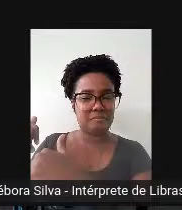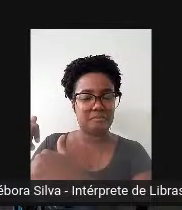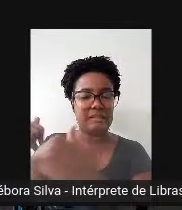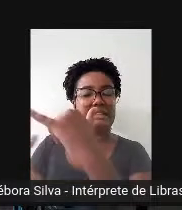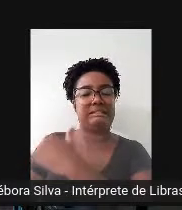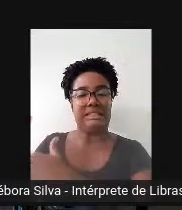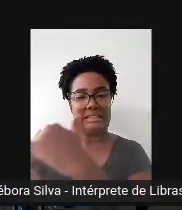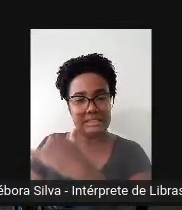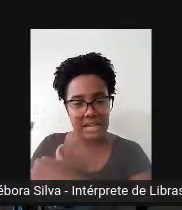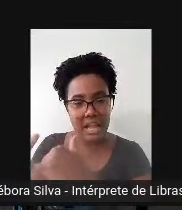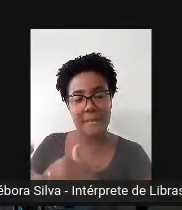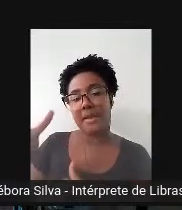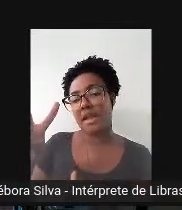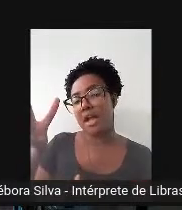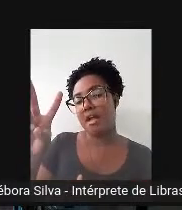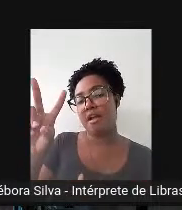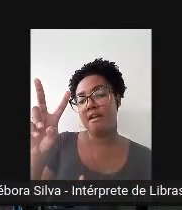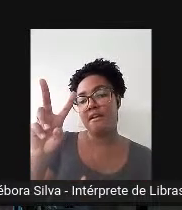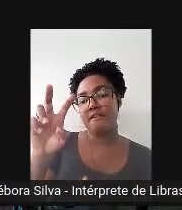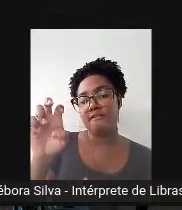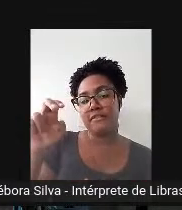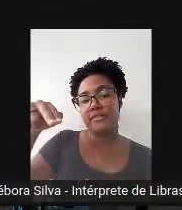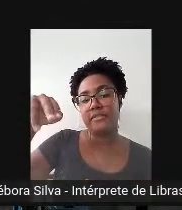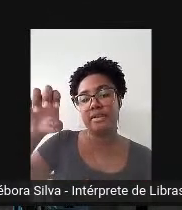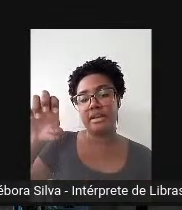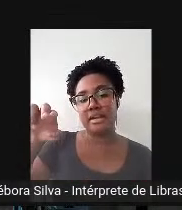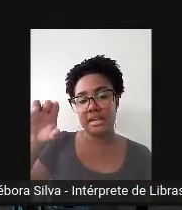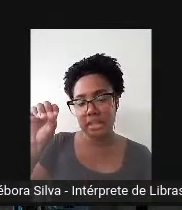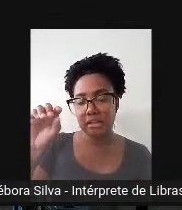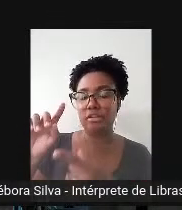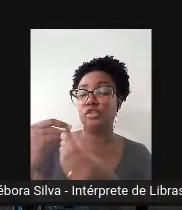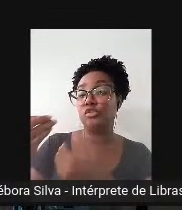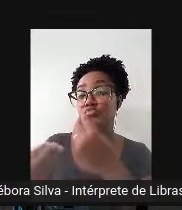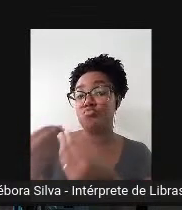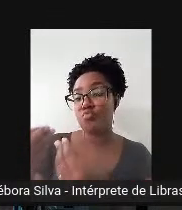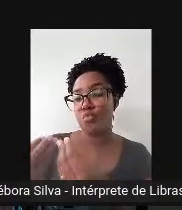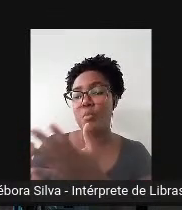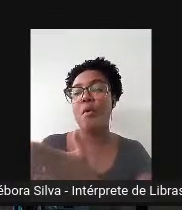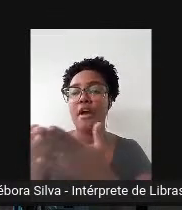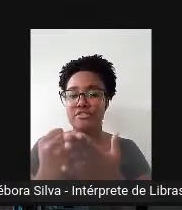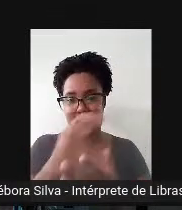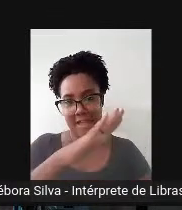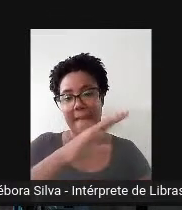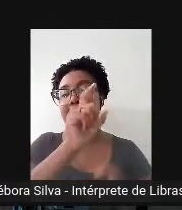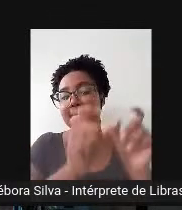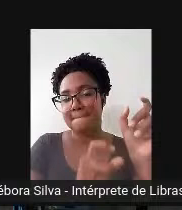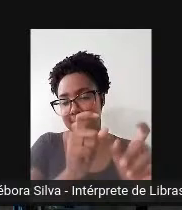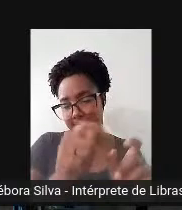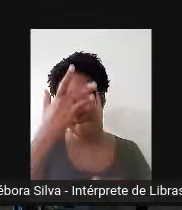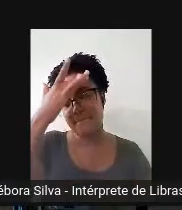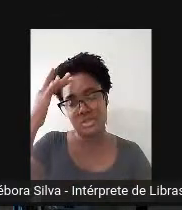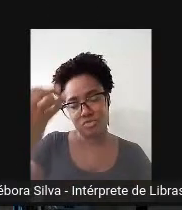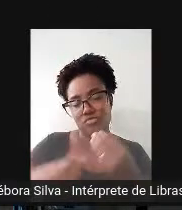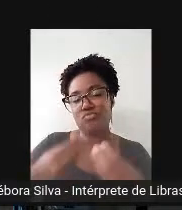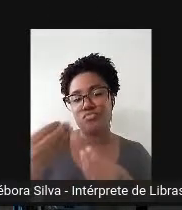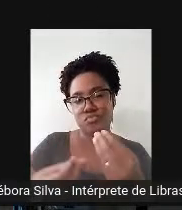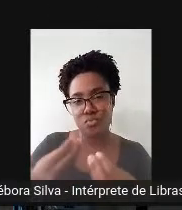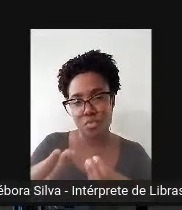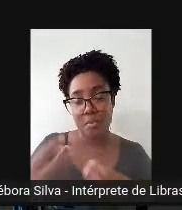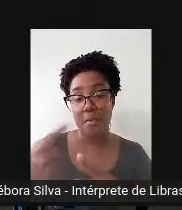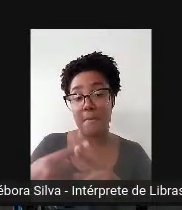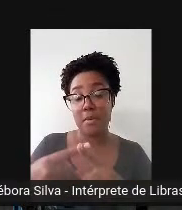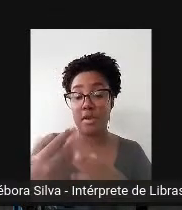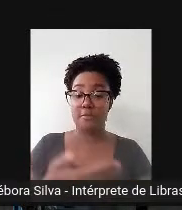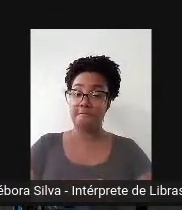causar saúde. Então, eu diria que dentro desse conceito, dentro do conceito de direitos humanos, a fome e a miséria são